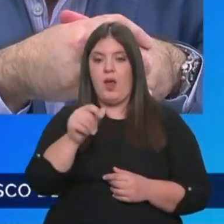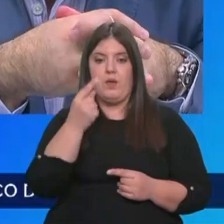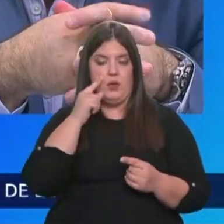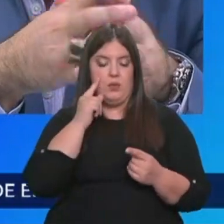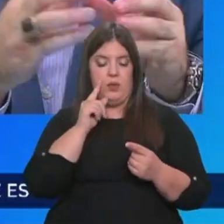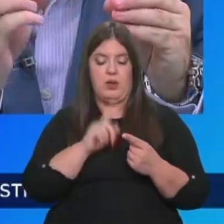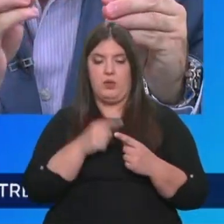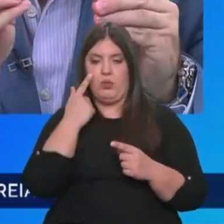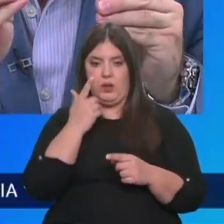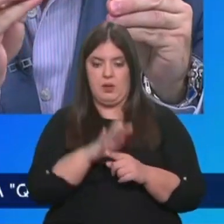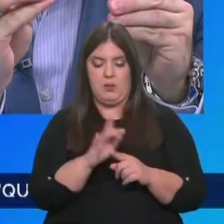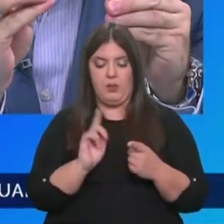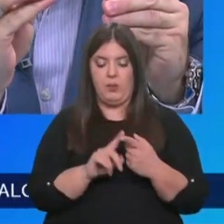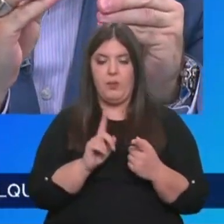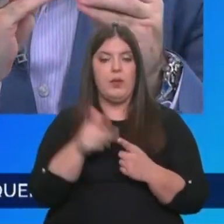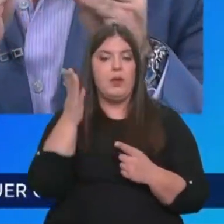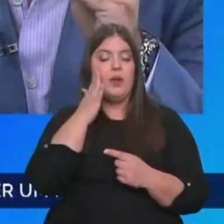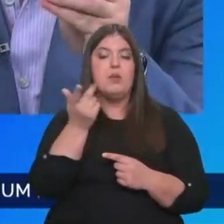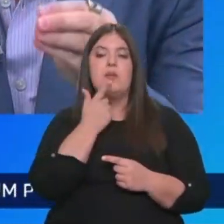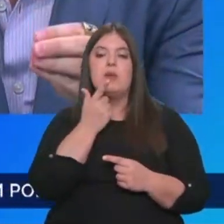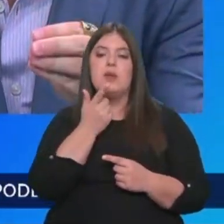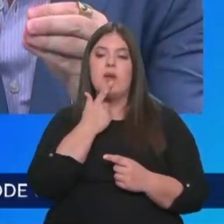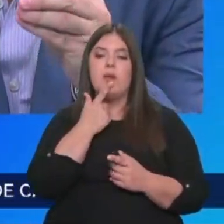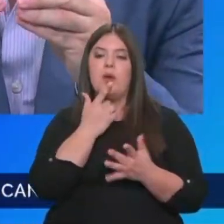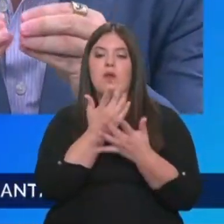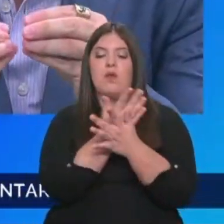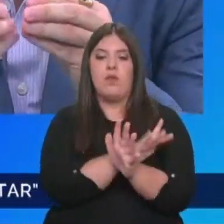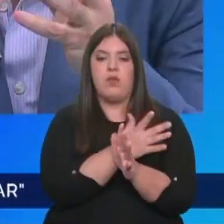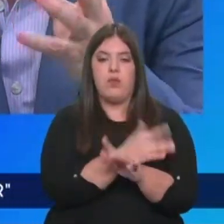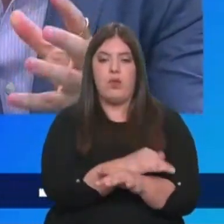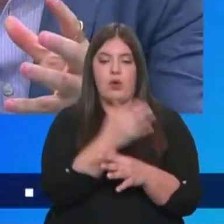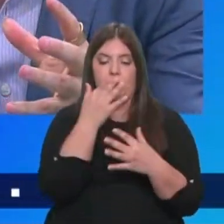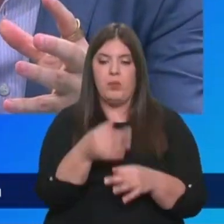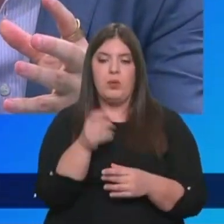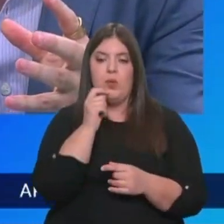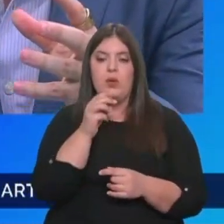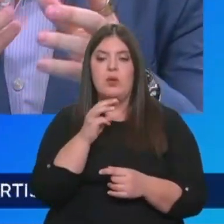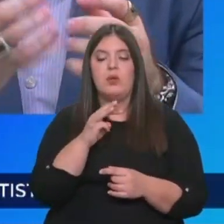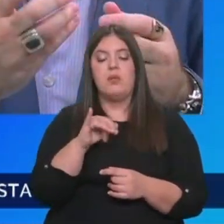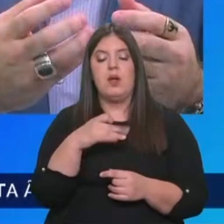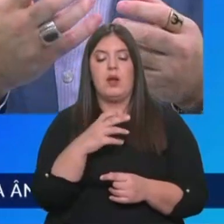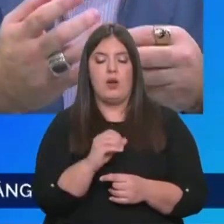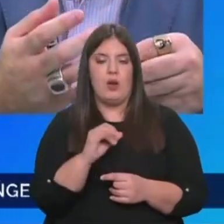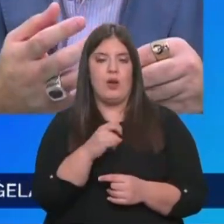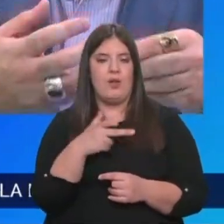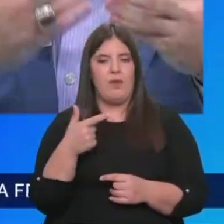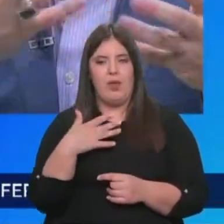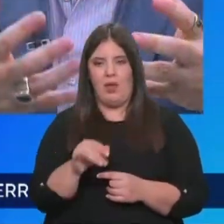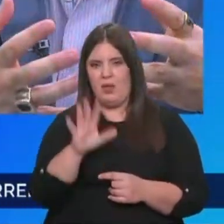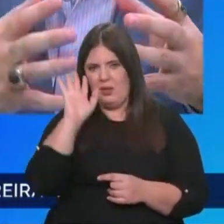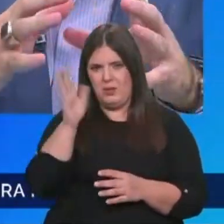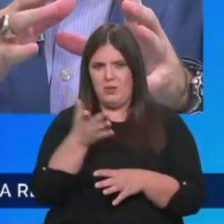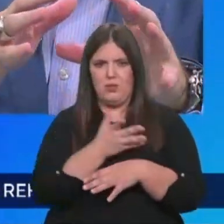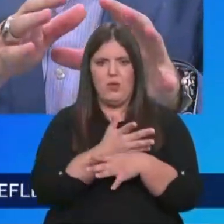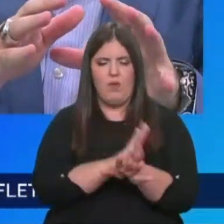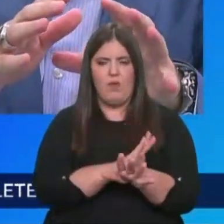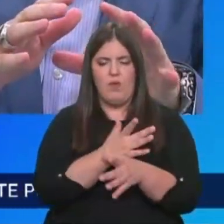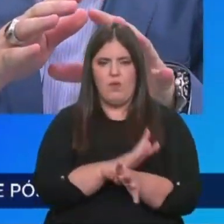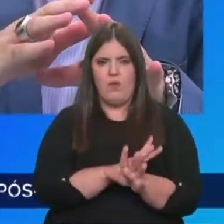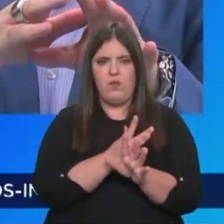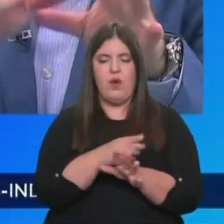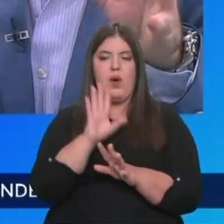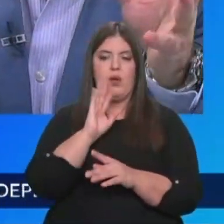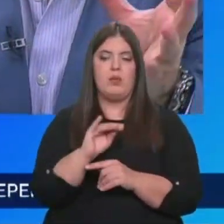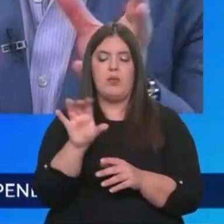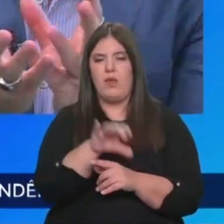que vão, por exemplo, tentar perceber como é que o fogo se comporta em microgravidade. Nós sabemos que o fogo, as chamas, comportam-se